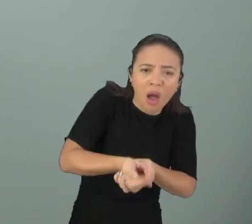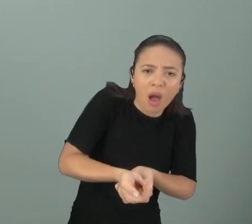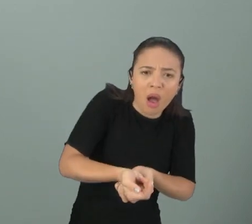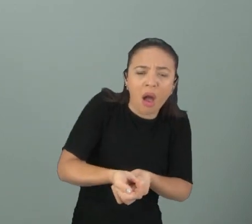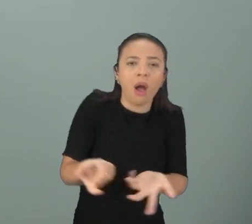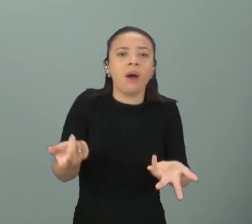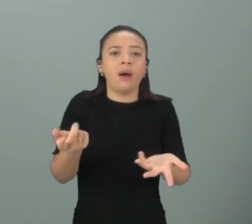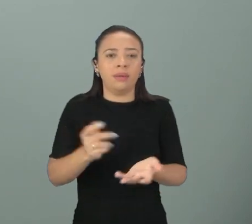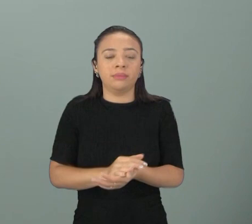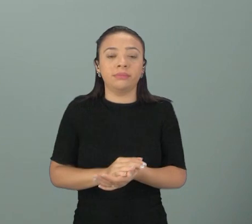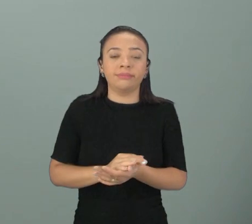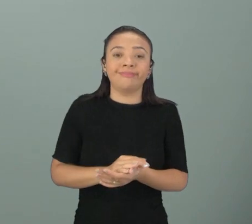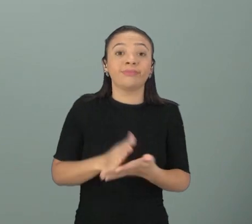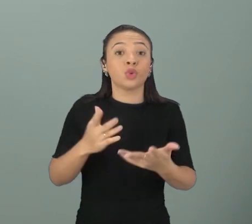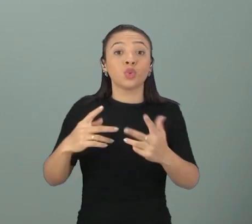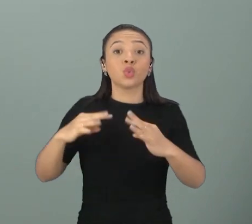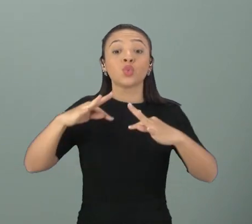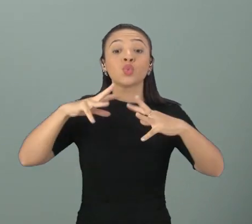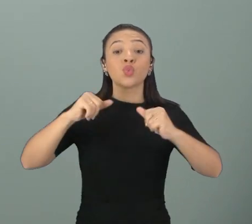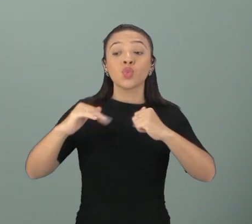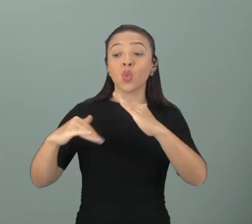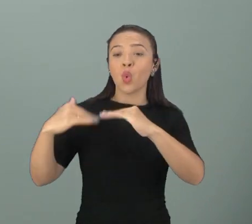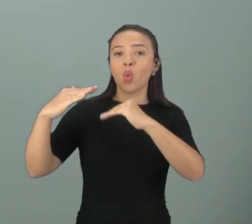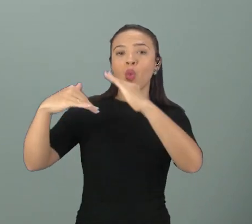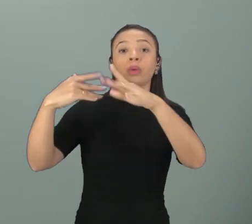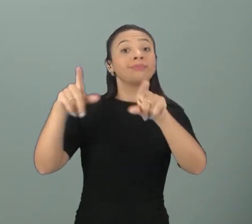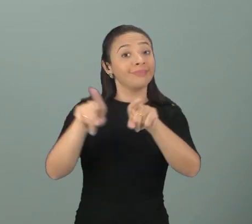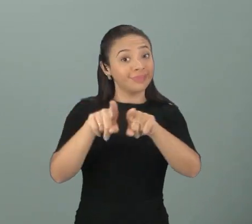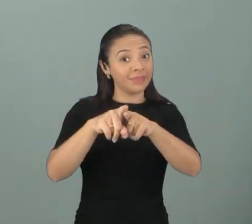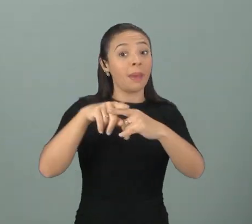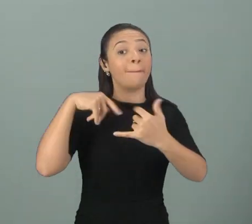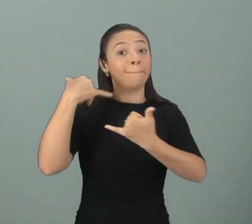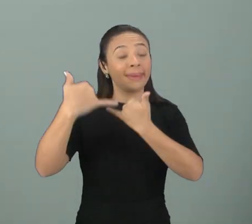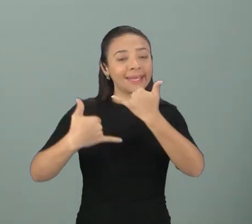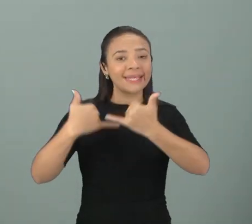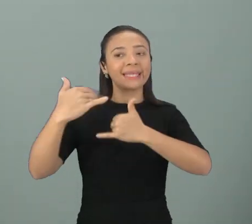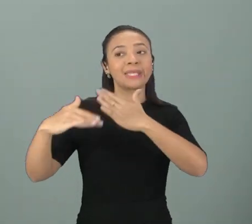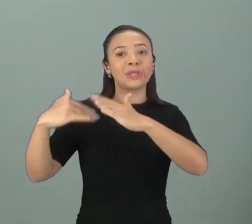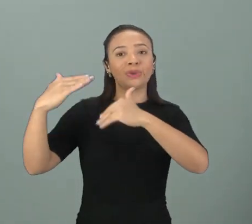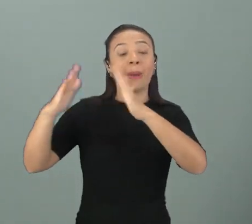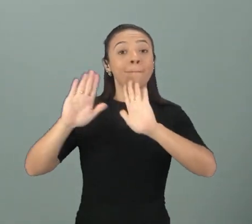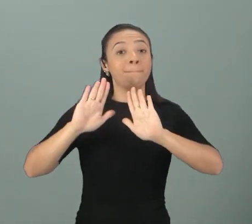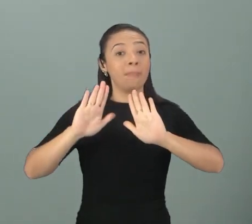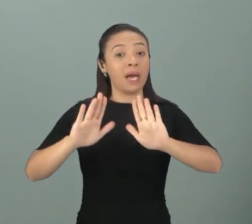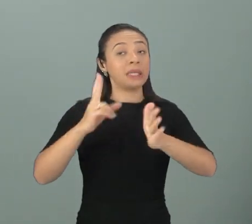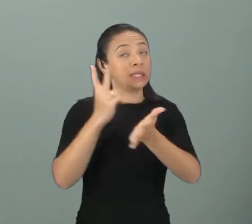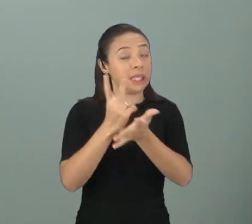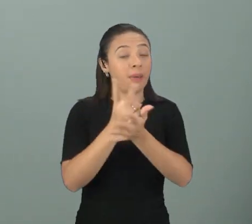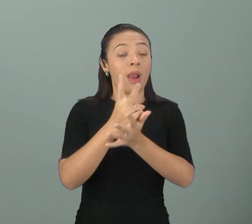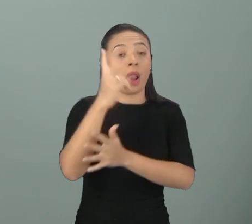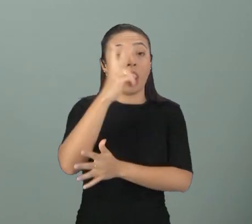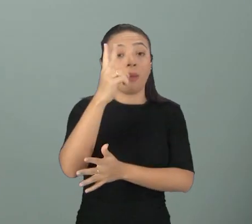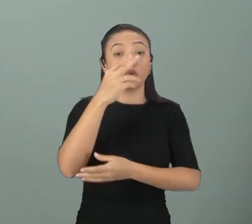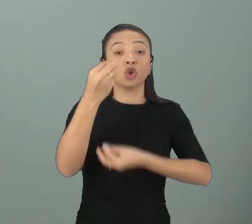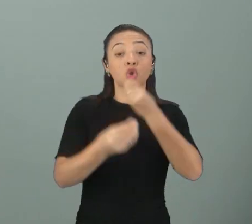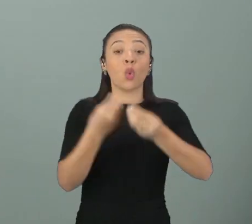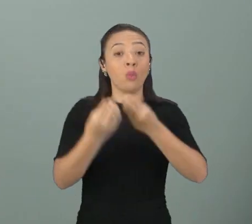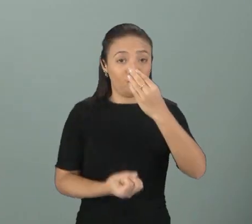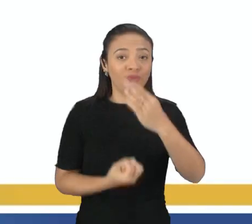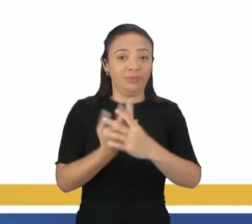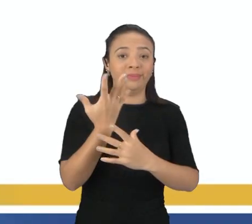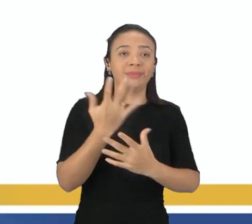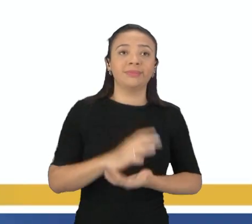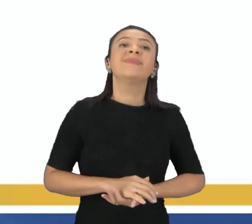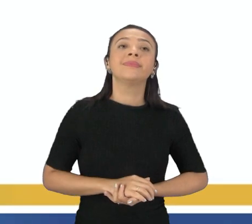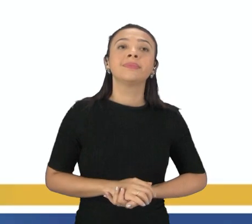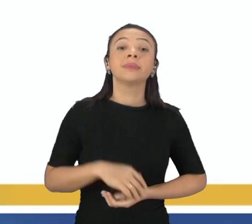as coisas vão evoluindo, né? Até mesmo as brincadeiras e os jogos, mas sem perder a sua essência. Então vamos